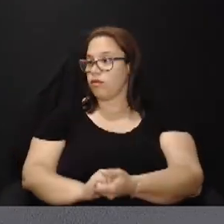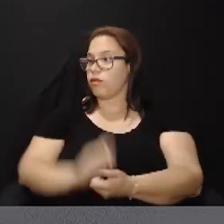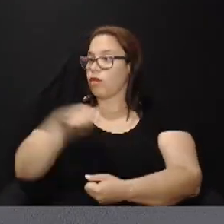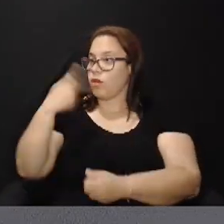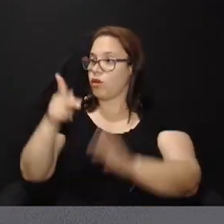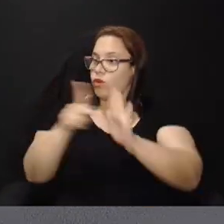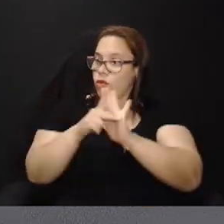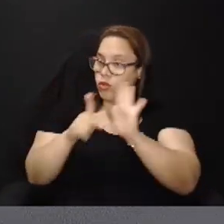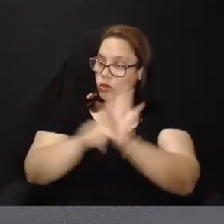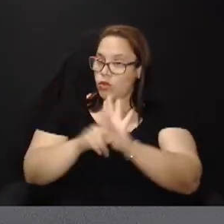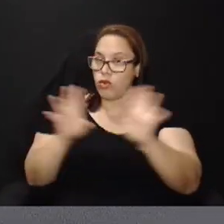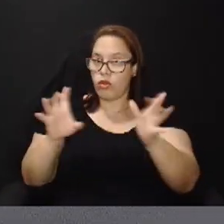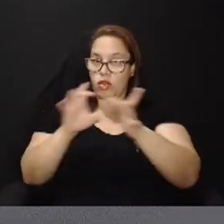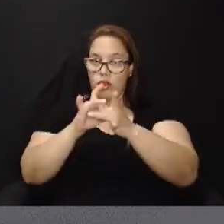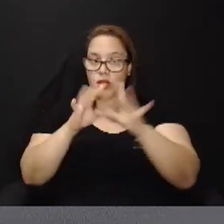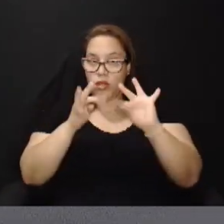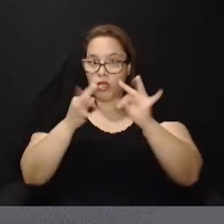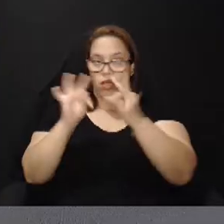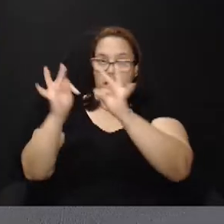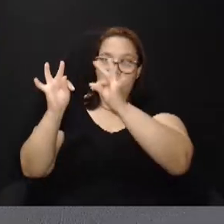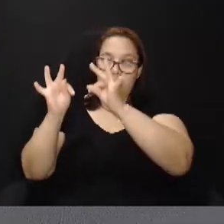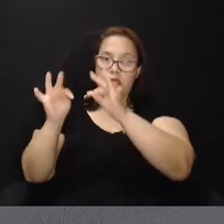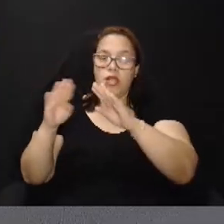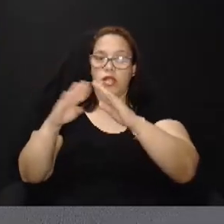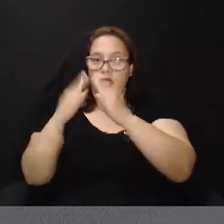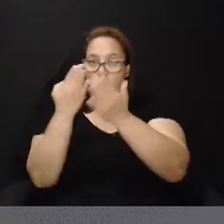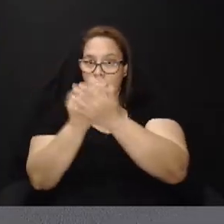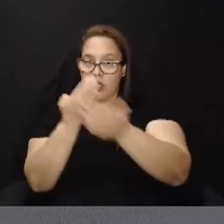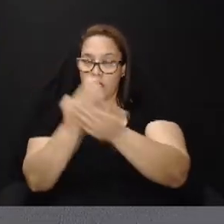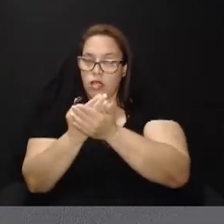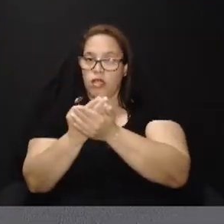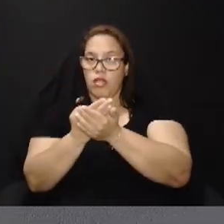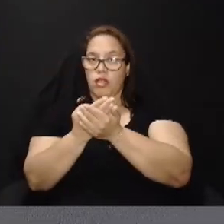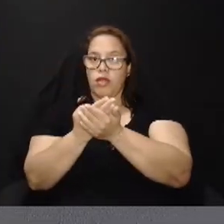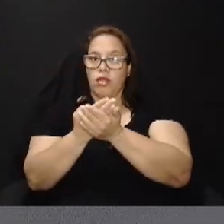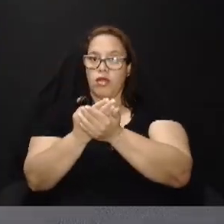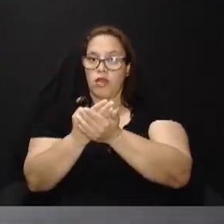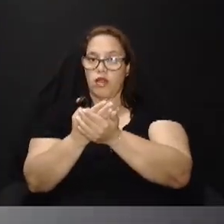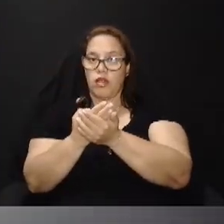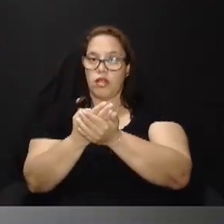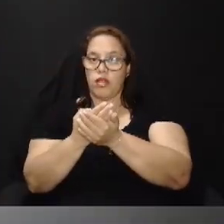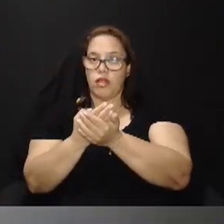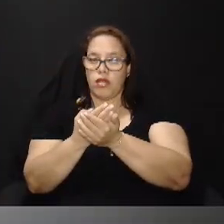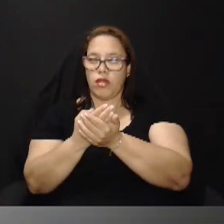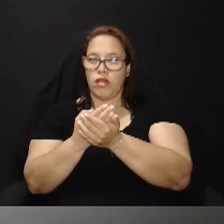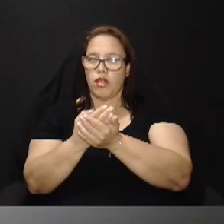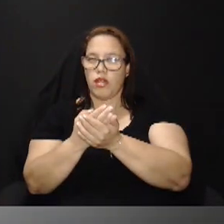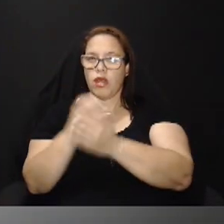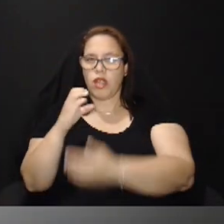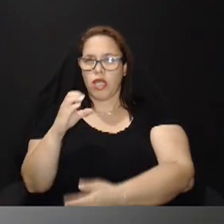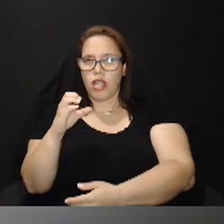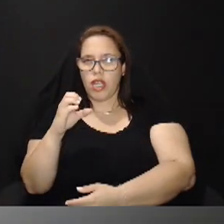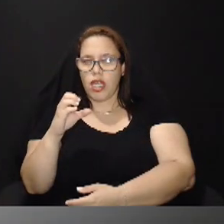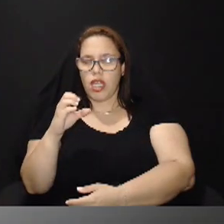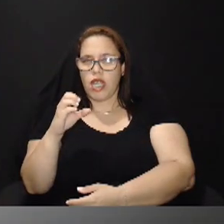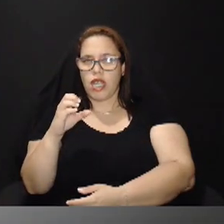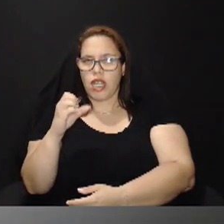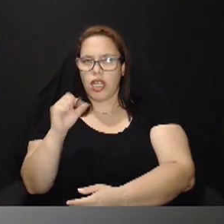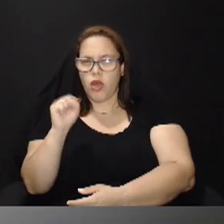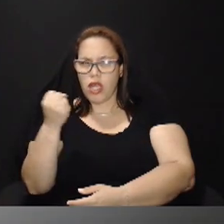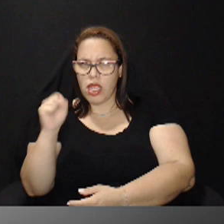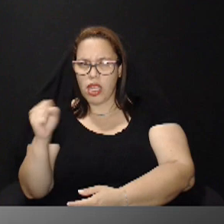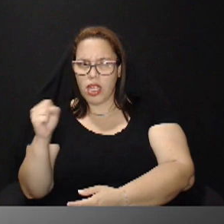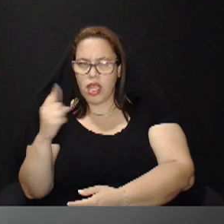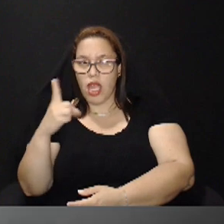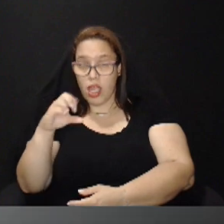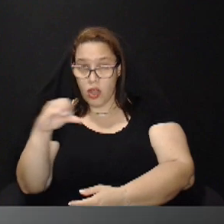ligado à tecnologia e também às escolas, né, à educação, é o 198, que dispõe sobre a obrigatoriedade das escolas da rede